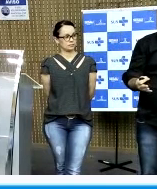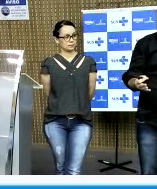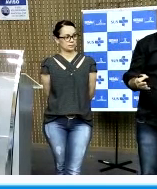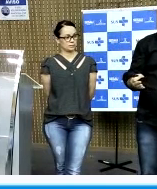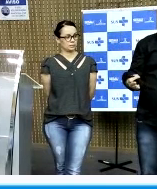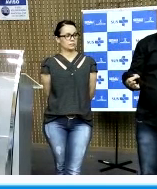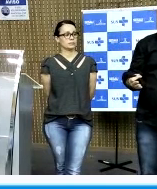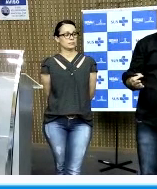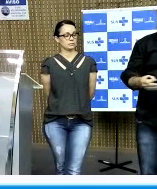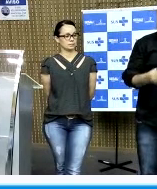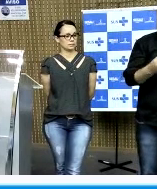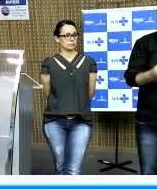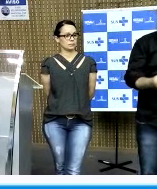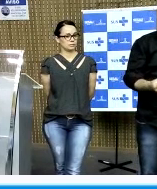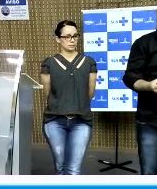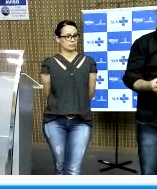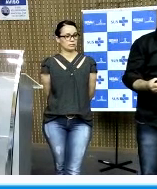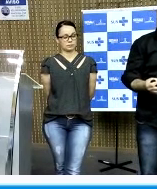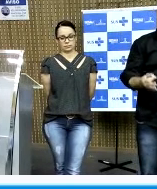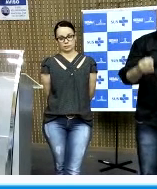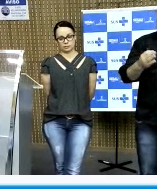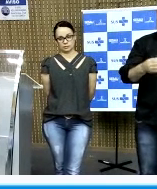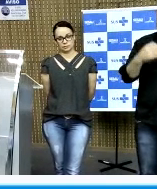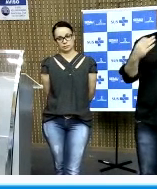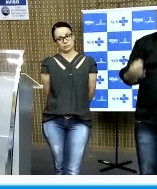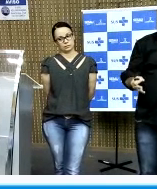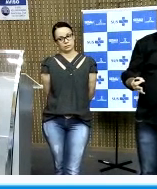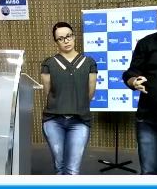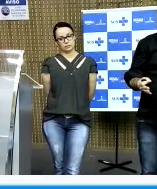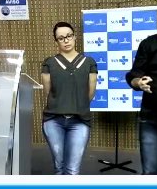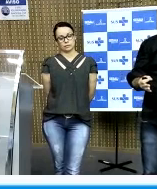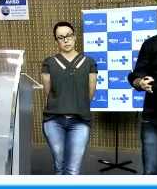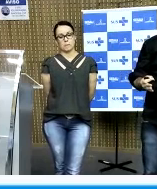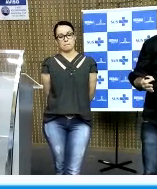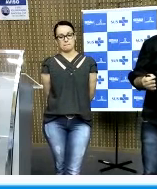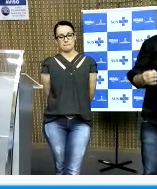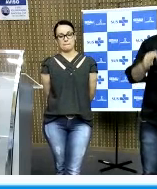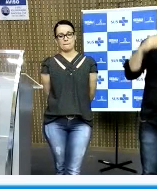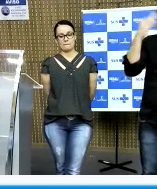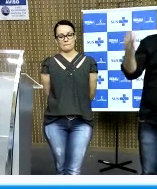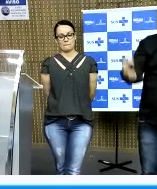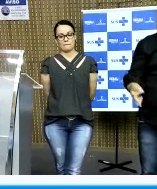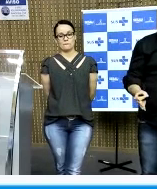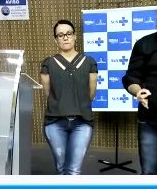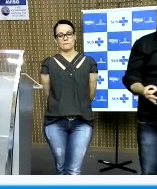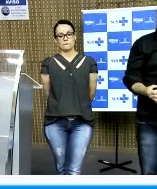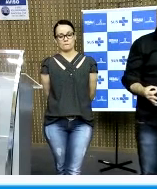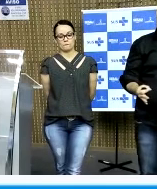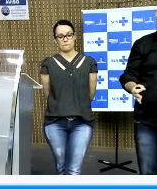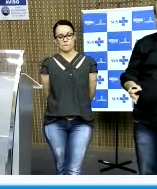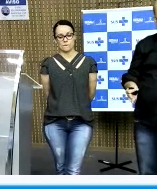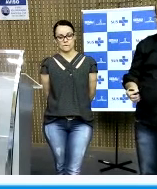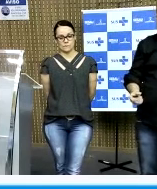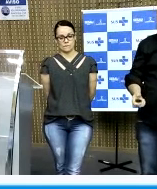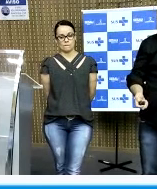temos o grupo, tá? Na nossa unidade não tem o grupo de tabagismo, só que o paciente é referenciado, sim, tá? A gente tem as unidades parceiras, essas